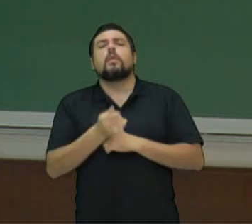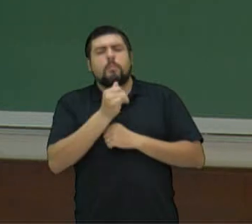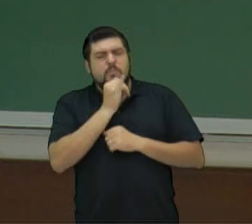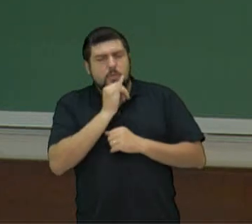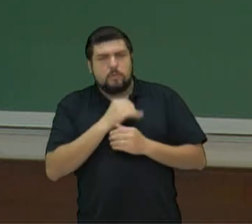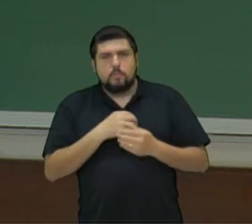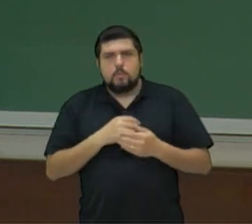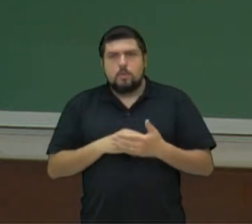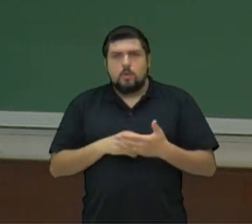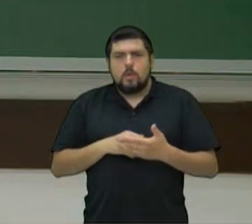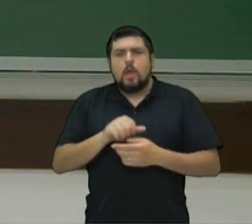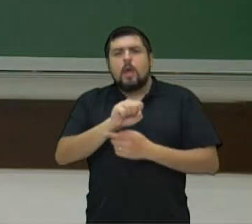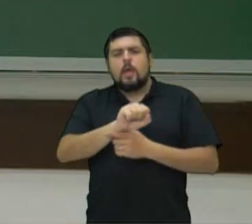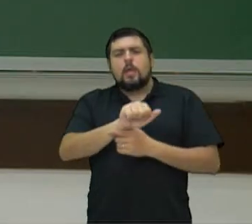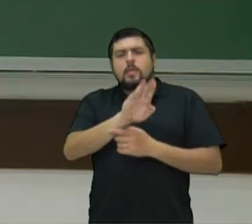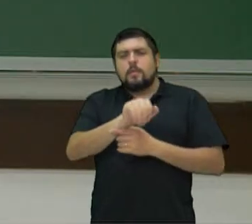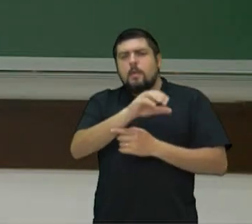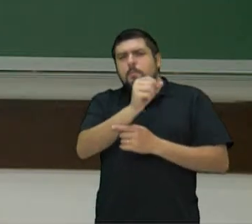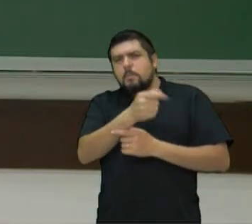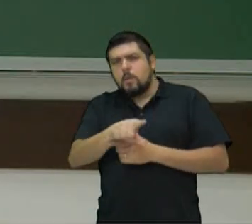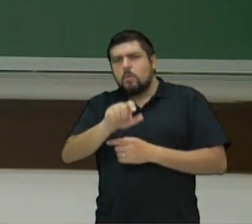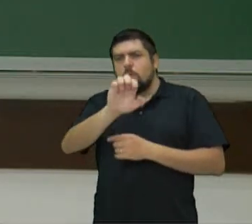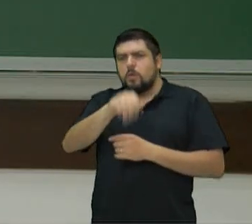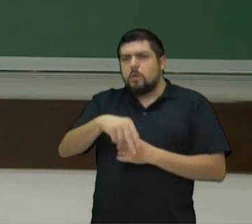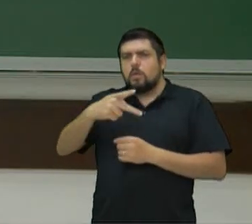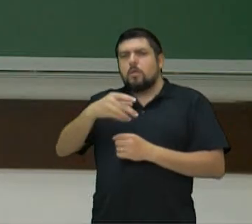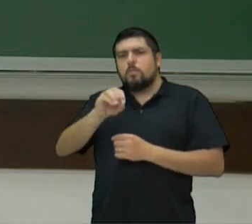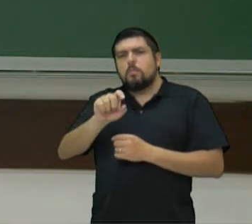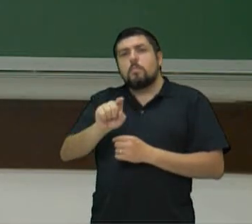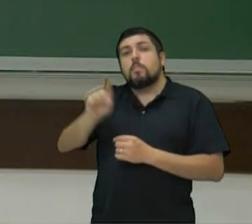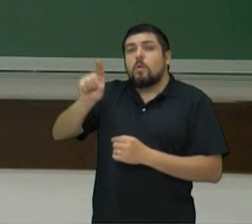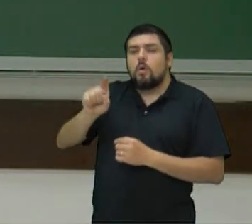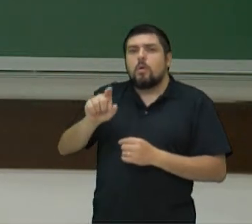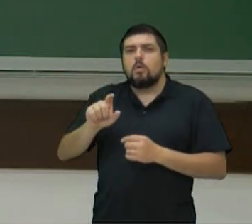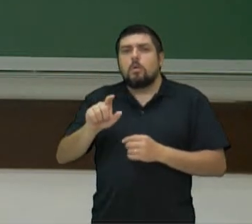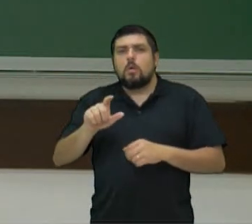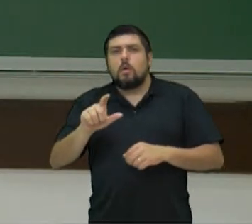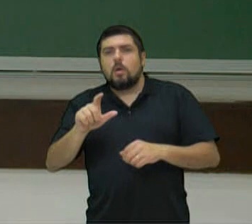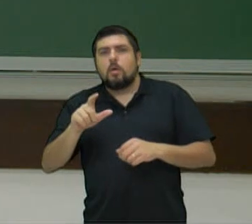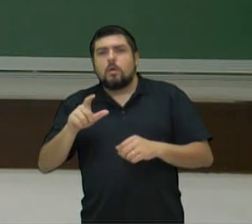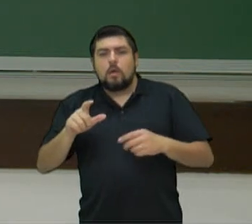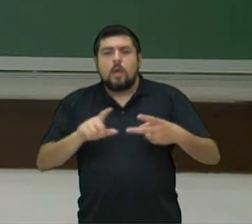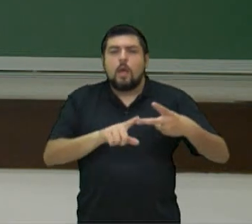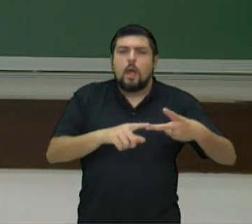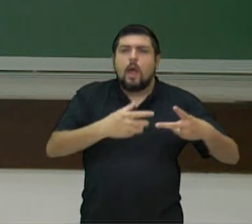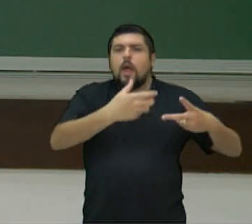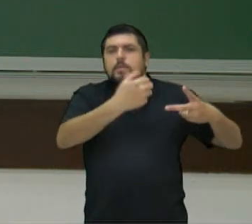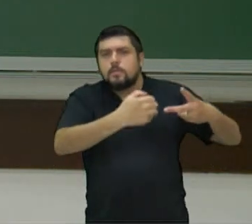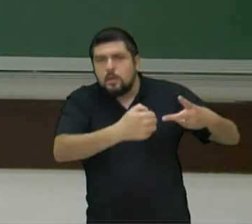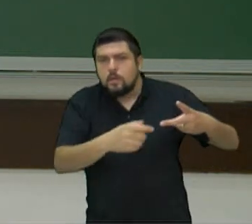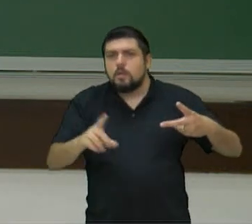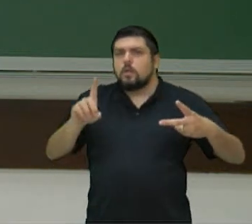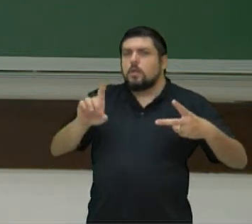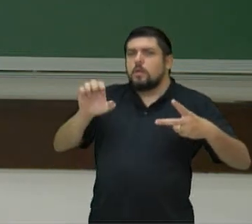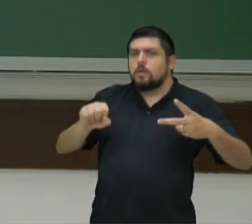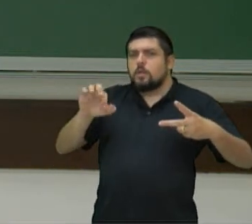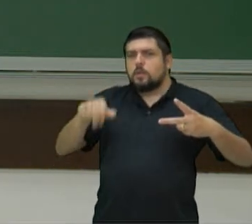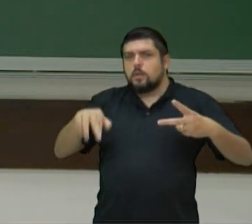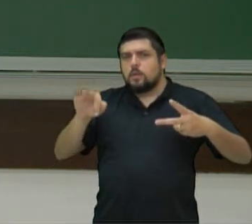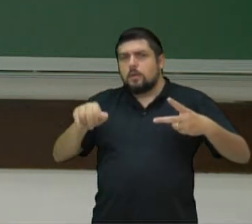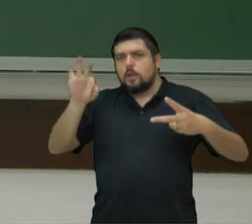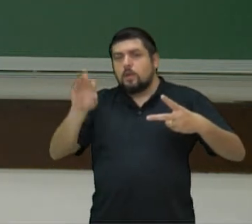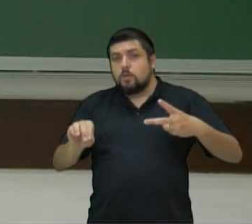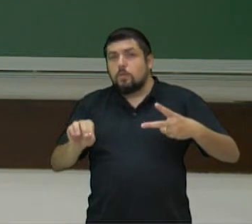lista sabão em pó, você está descrevendo o tipo de sabão que você quer, leite desnatado, leite integral. Veja, você está fazendo